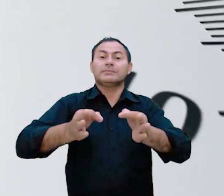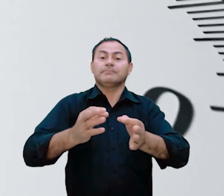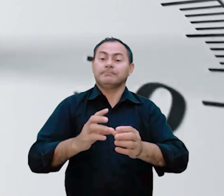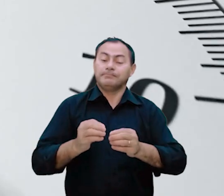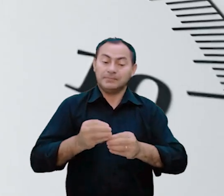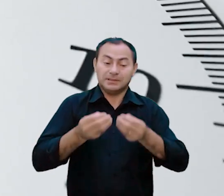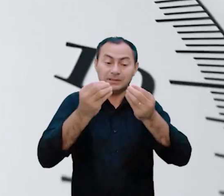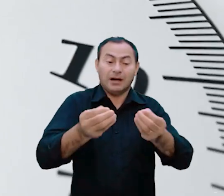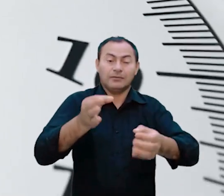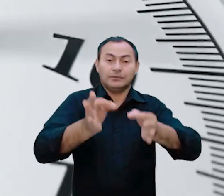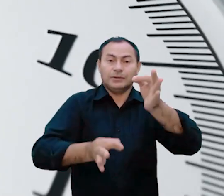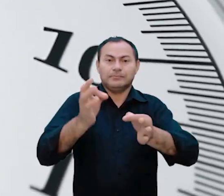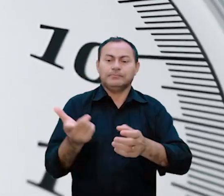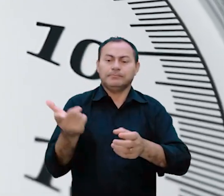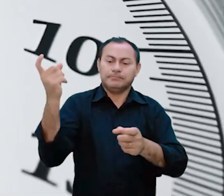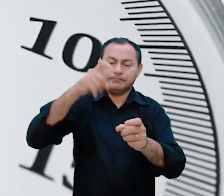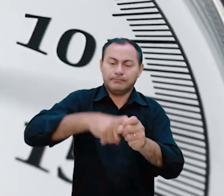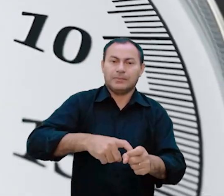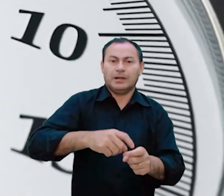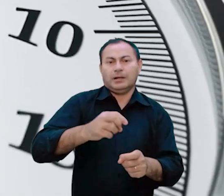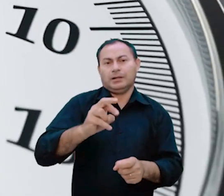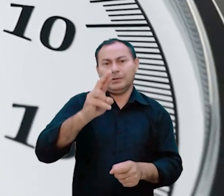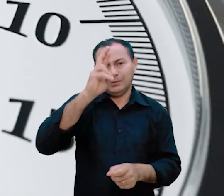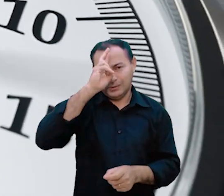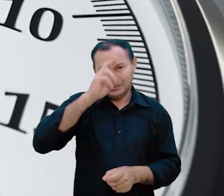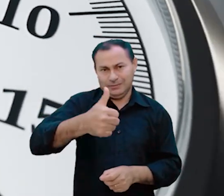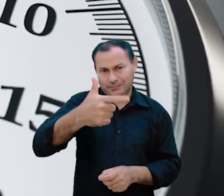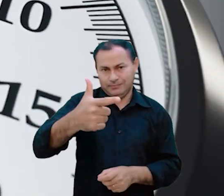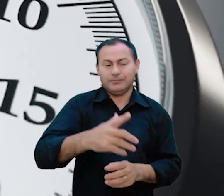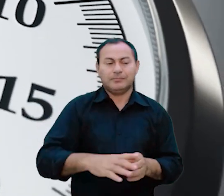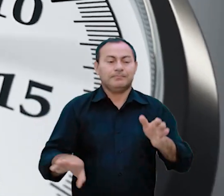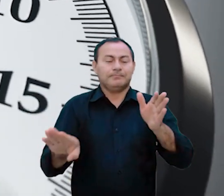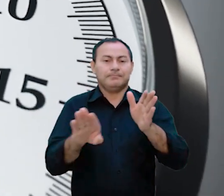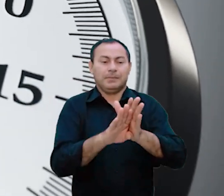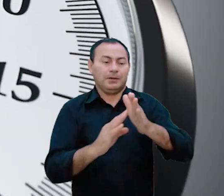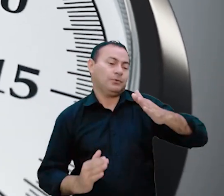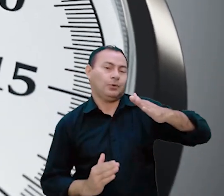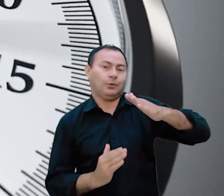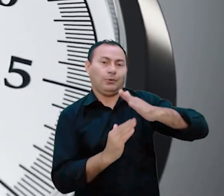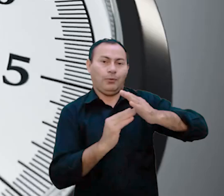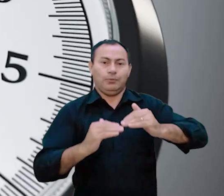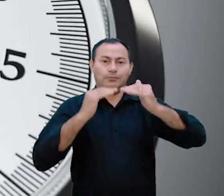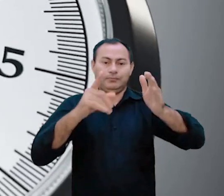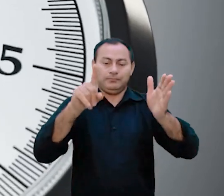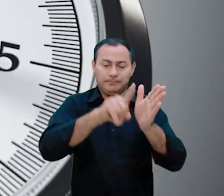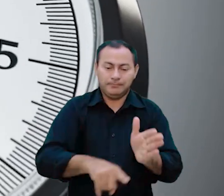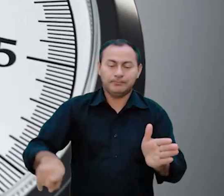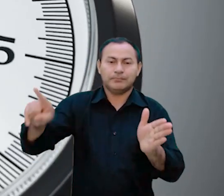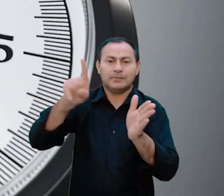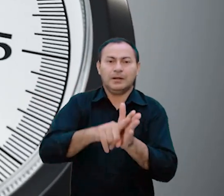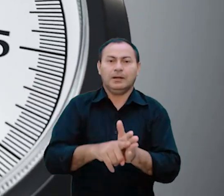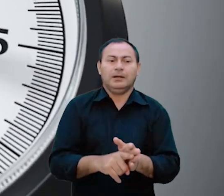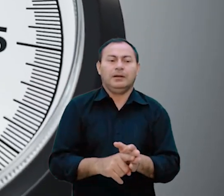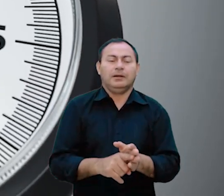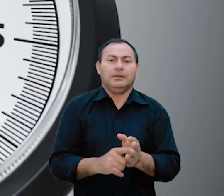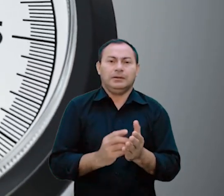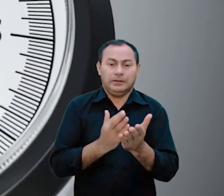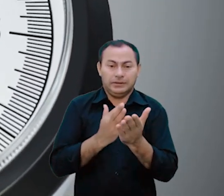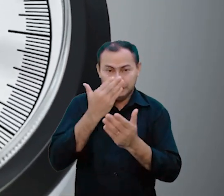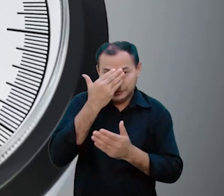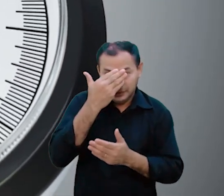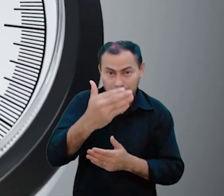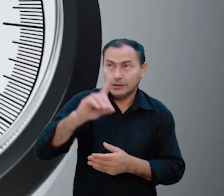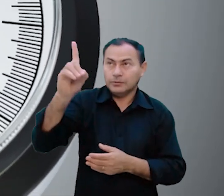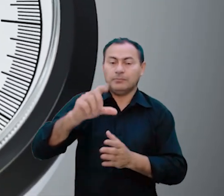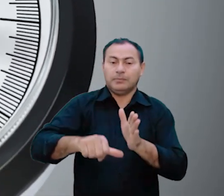juiz. Isso os levava de volta às 12 horas. Eles atingiam o topo do ciclo, eram retos diante de